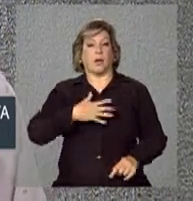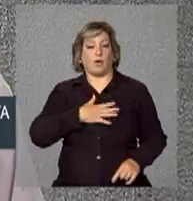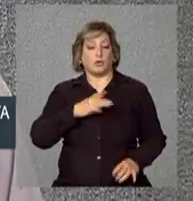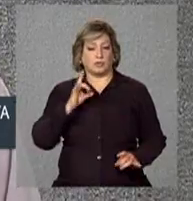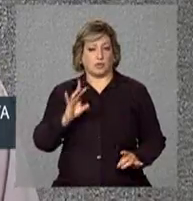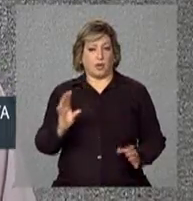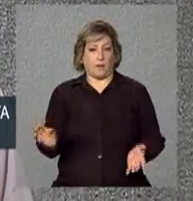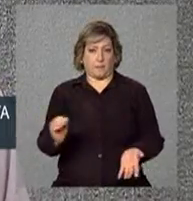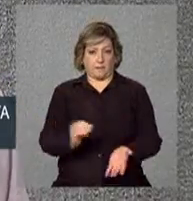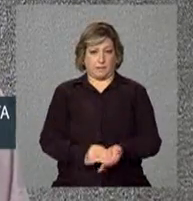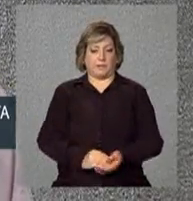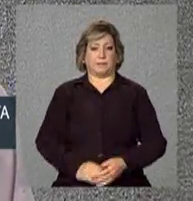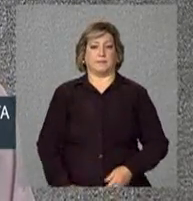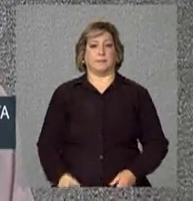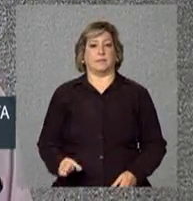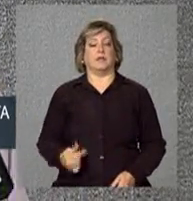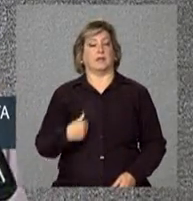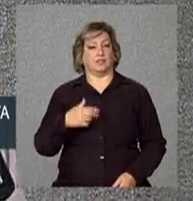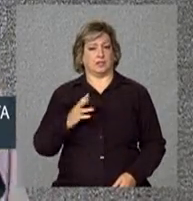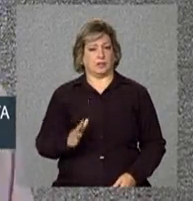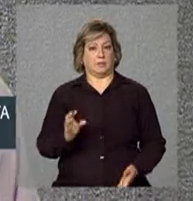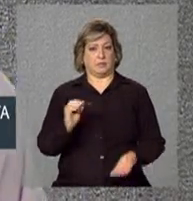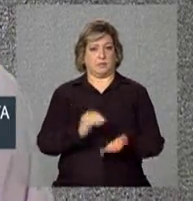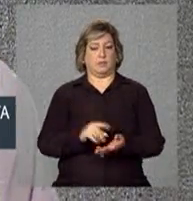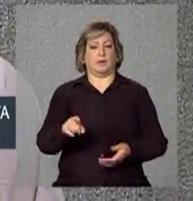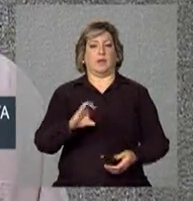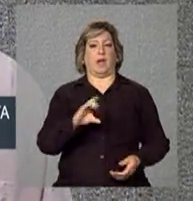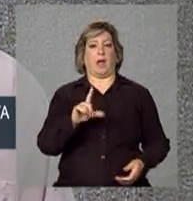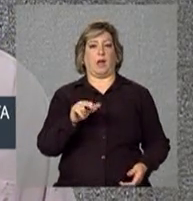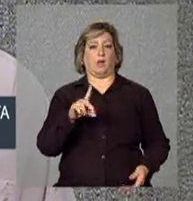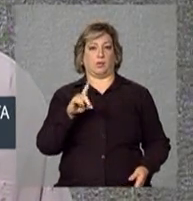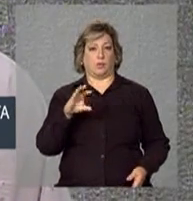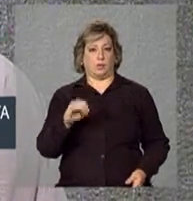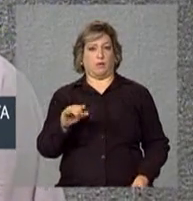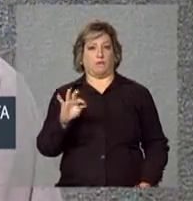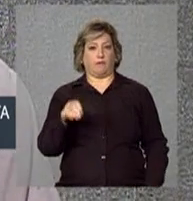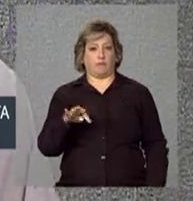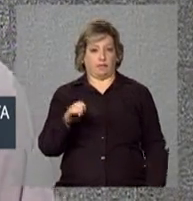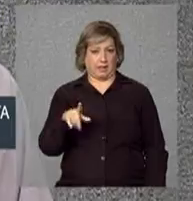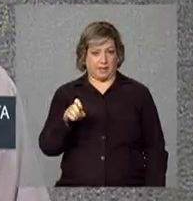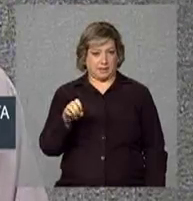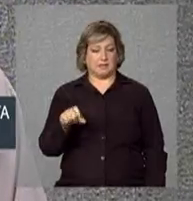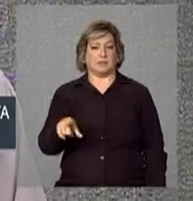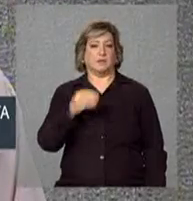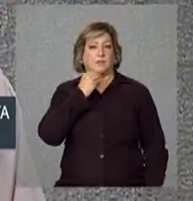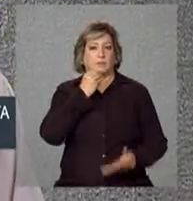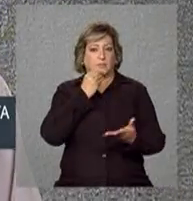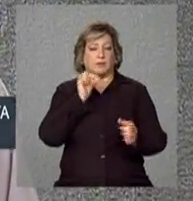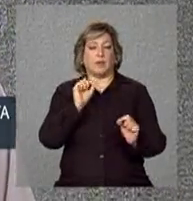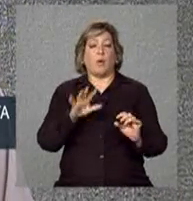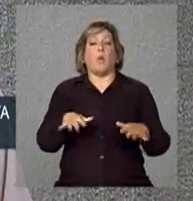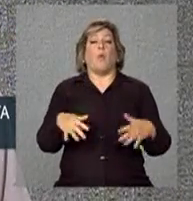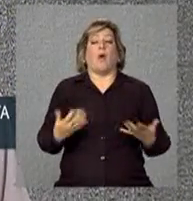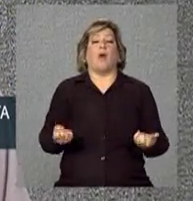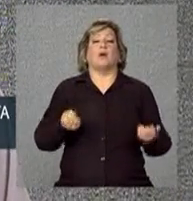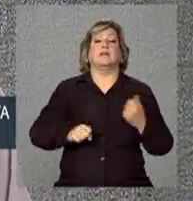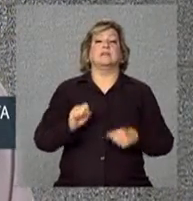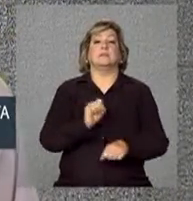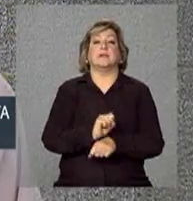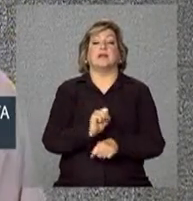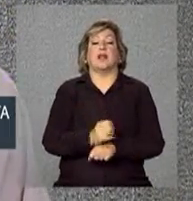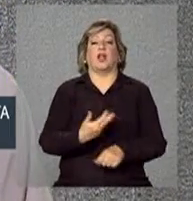colocar, já foi colocado por Cláudio Fonteles em uma oportunidade, quais que são as expectativas